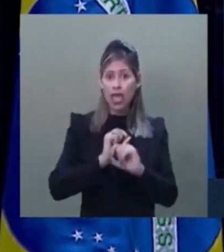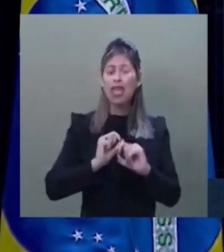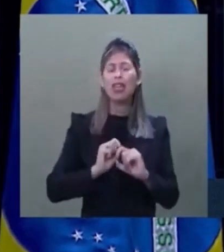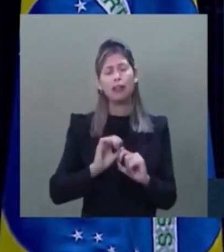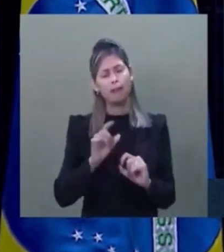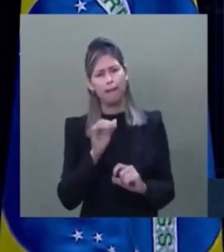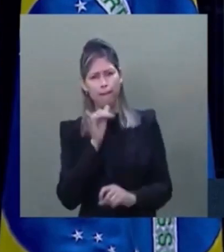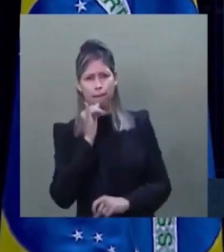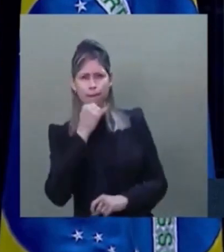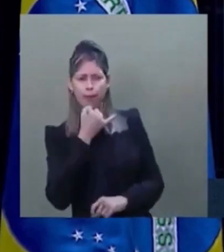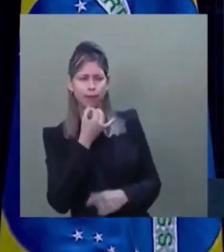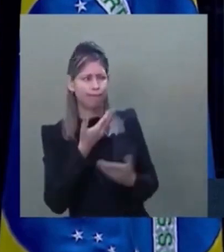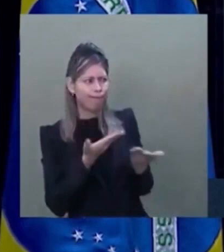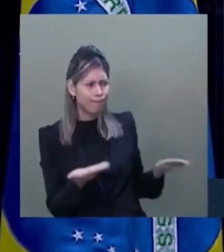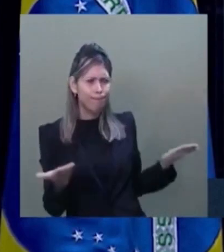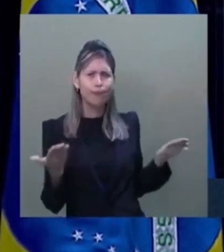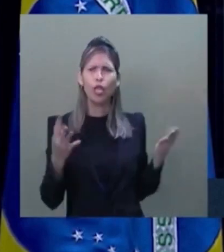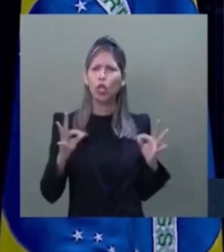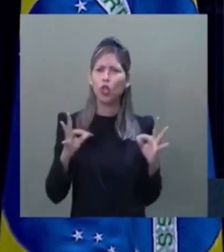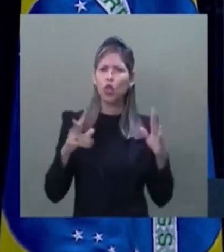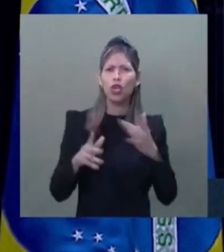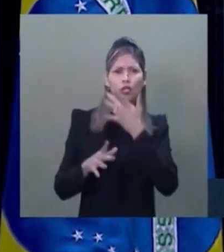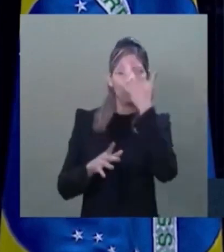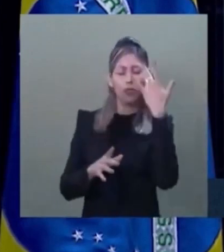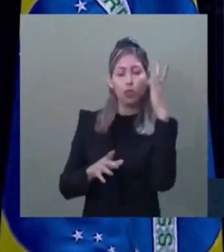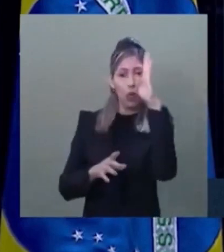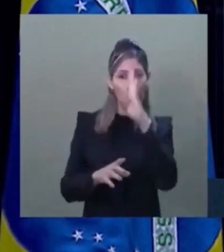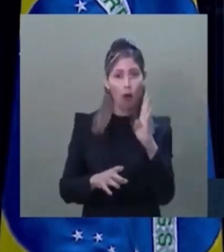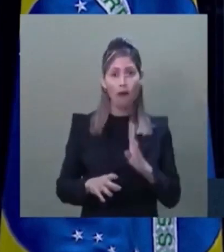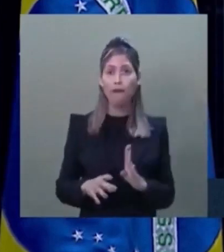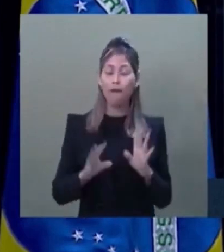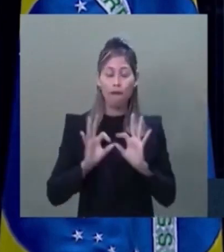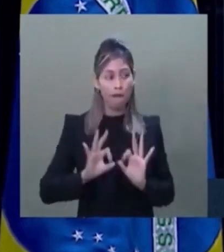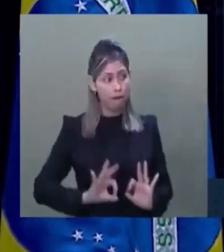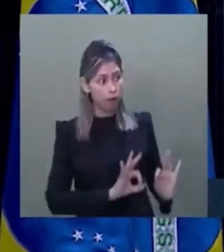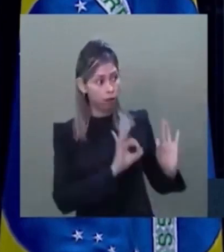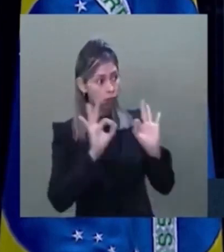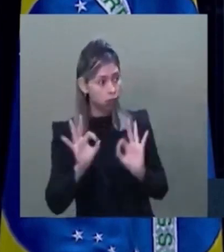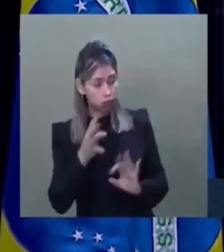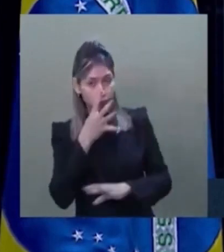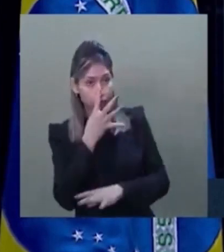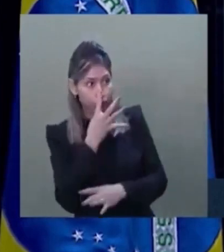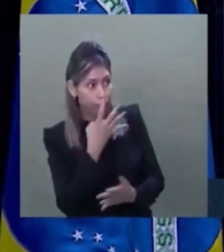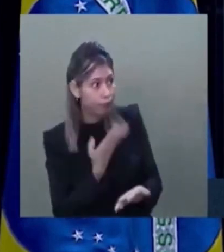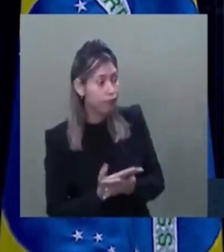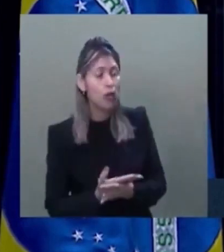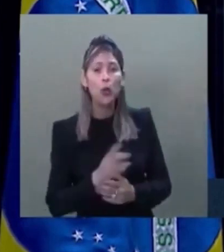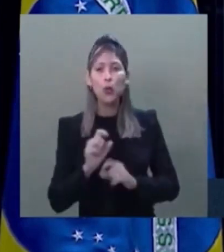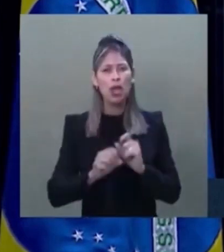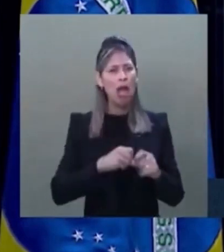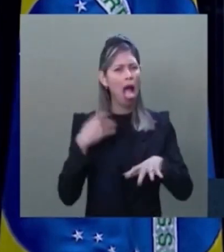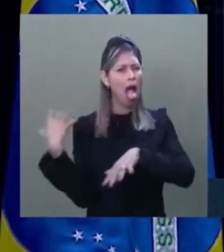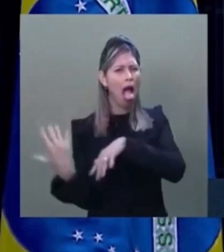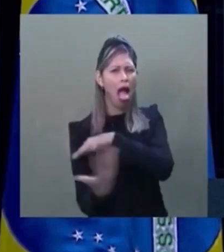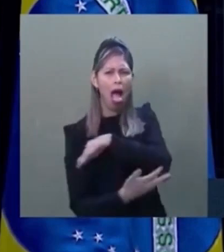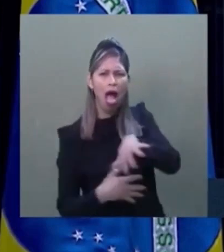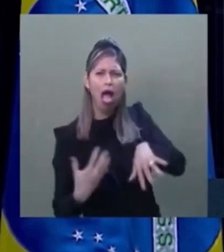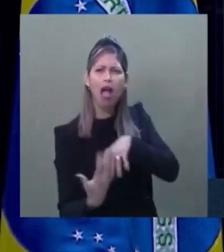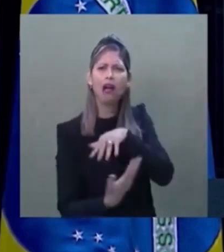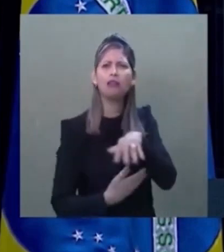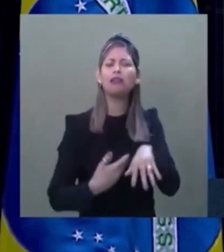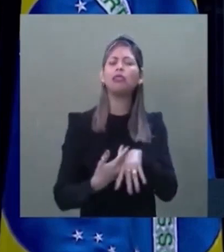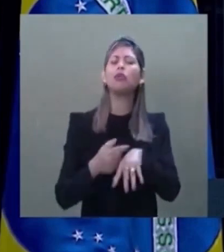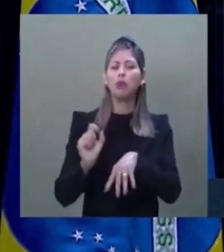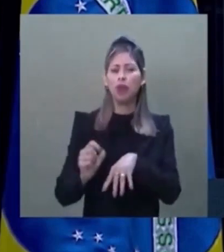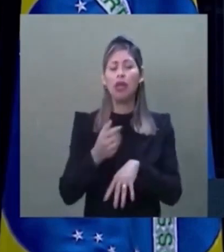presenciaram, permeada pela completa desordem, sim, desordem pública e